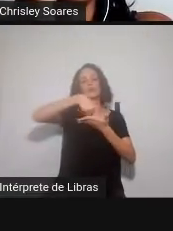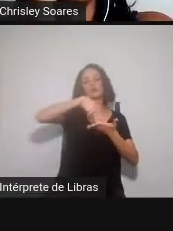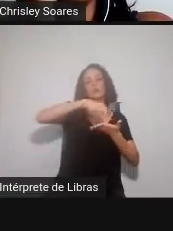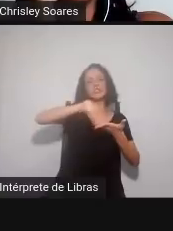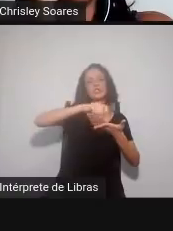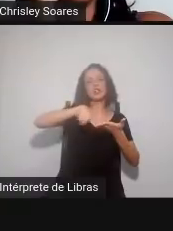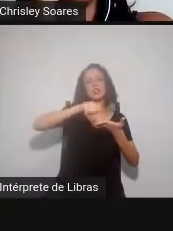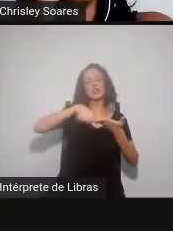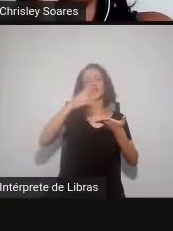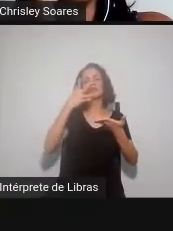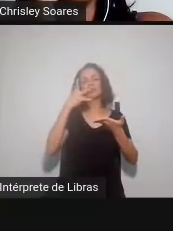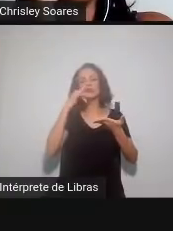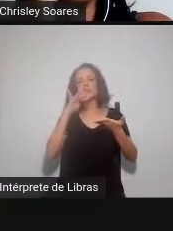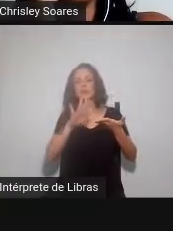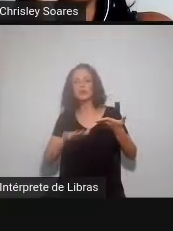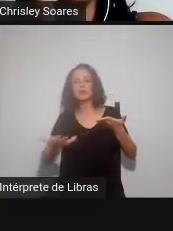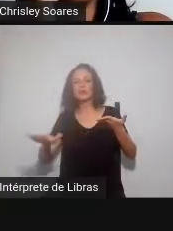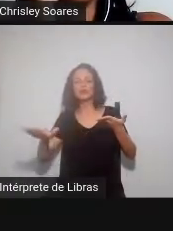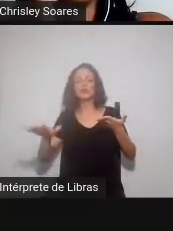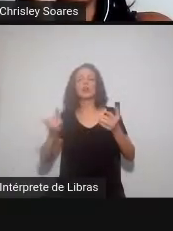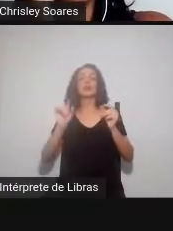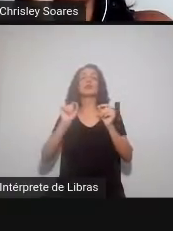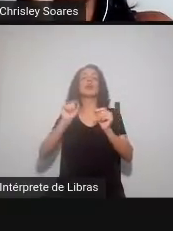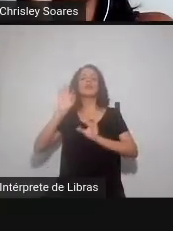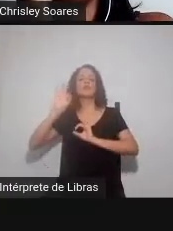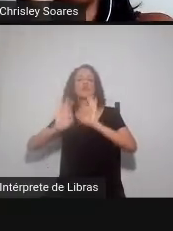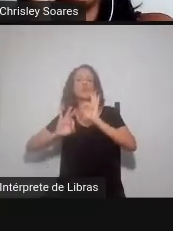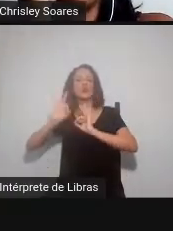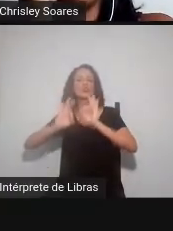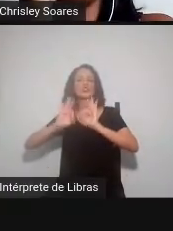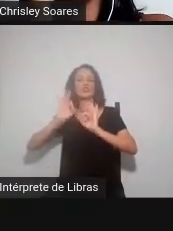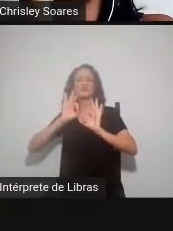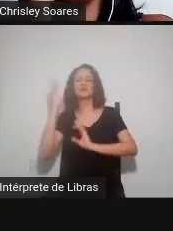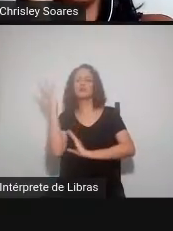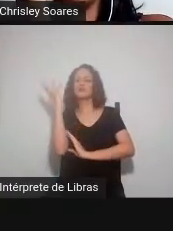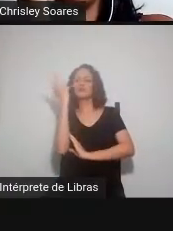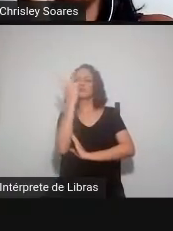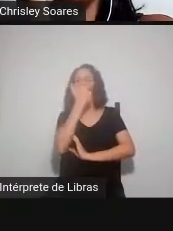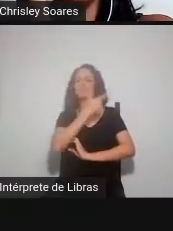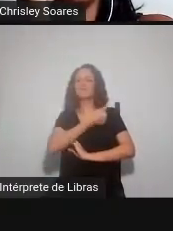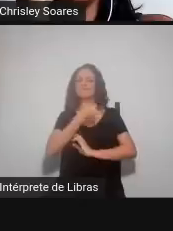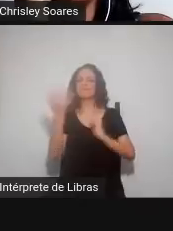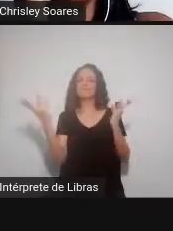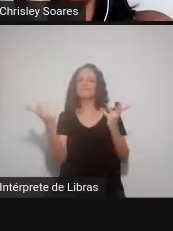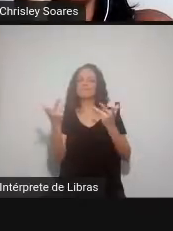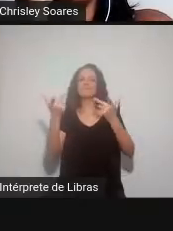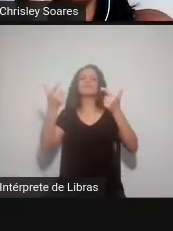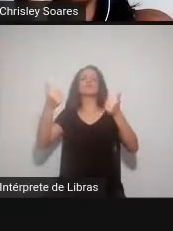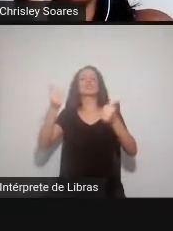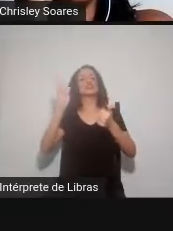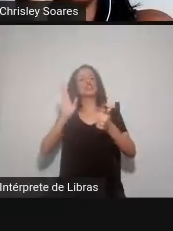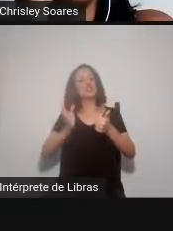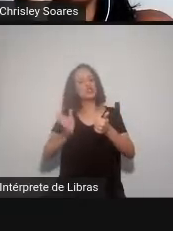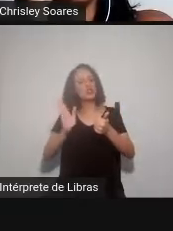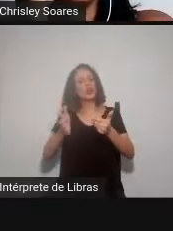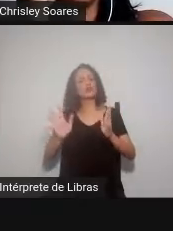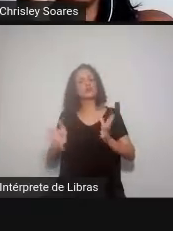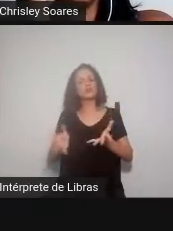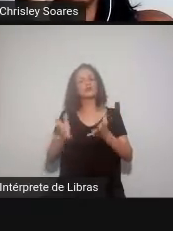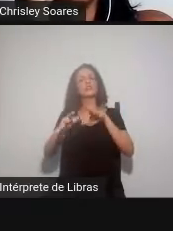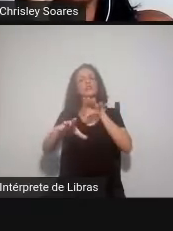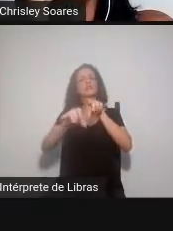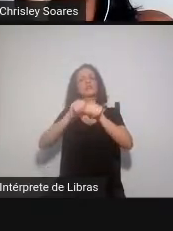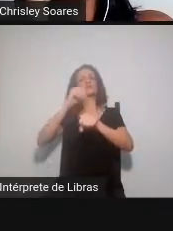Infância, que é um projeto maravilhoso. Que já fizemos a formação de um grupo grande aqui da Prefeitura de